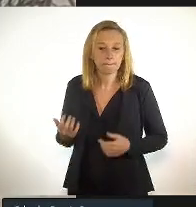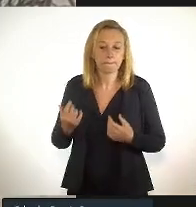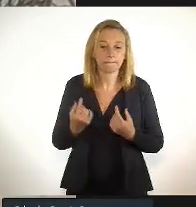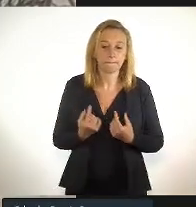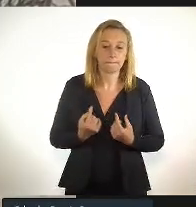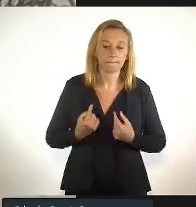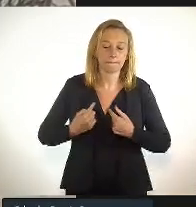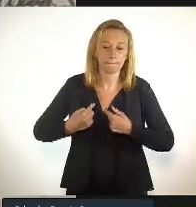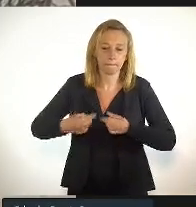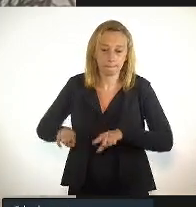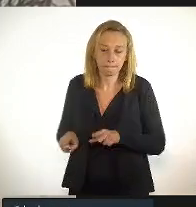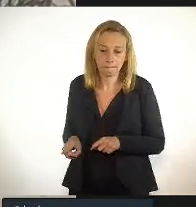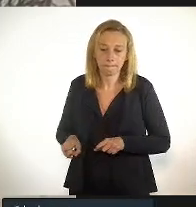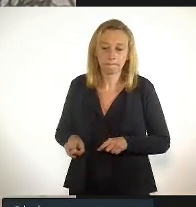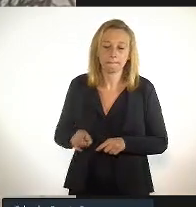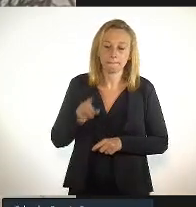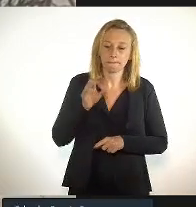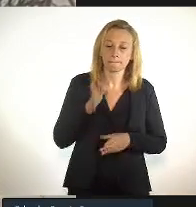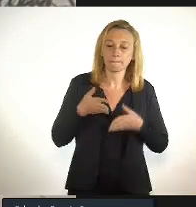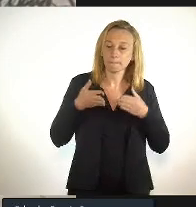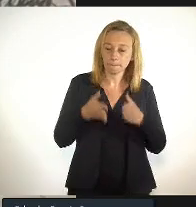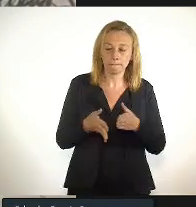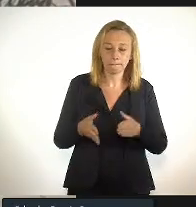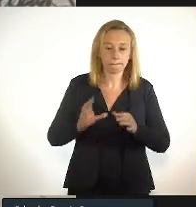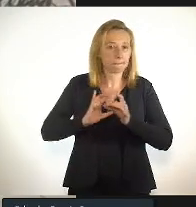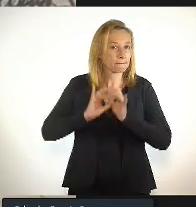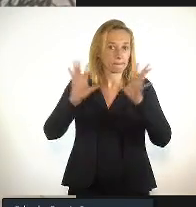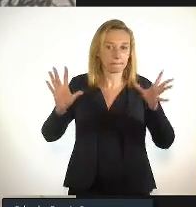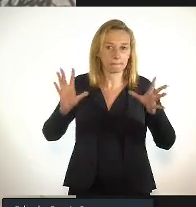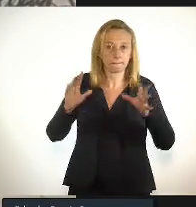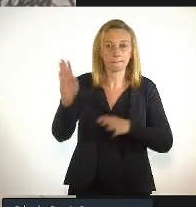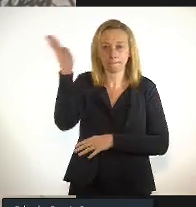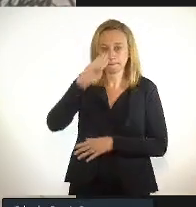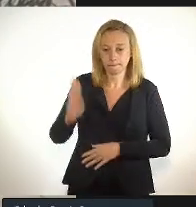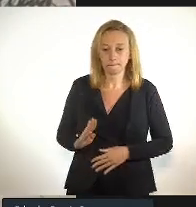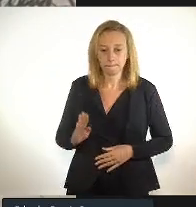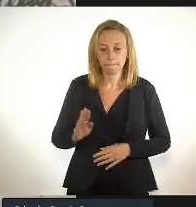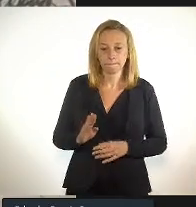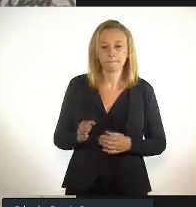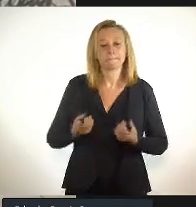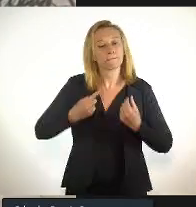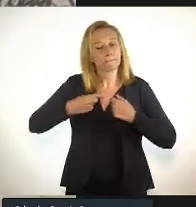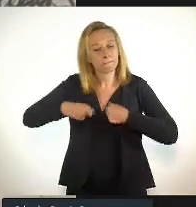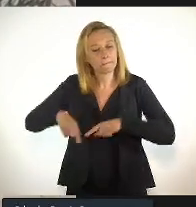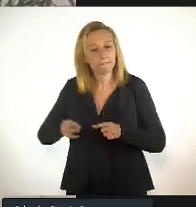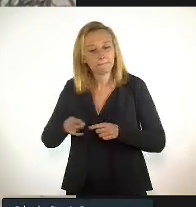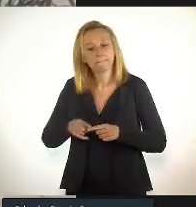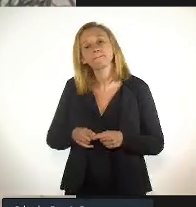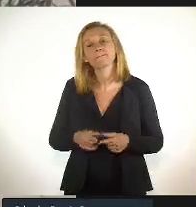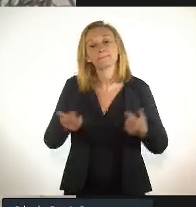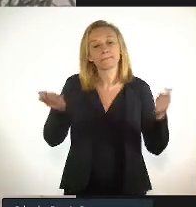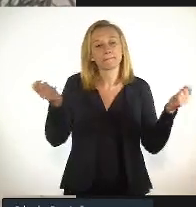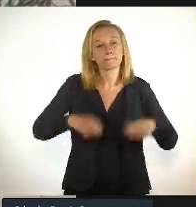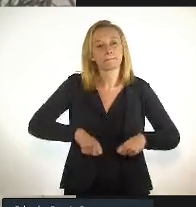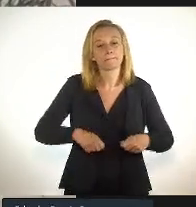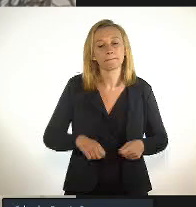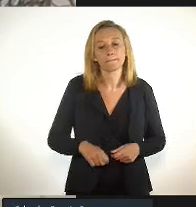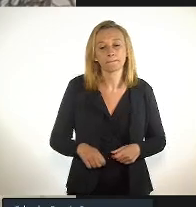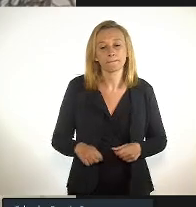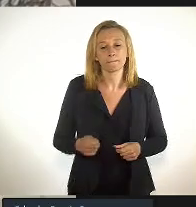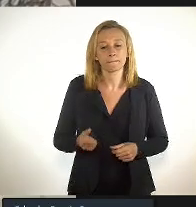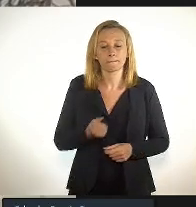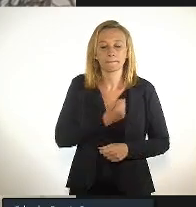ataca centralmente a democracia brasileira, o quanto que ela ataca a possibilidade de uma